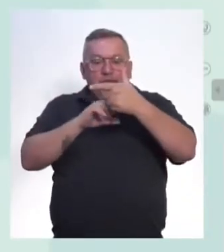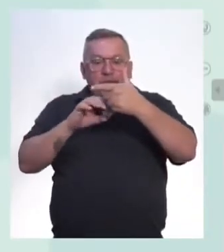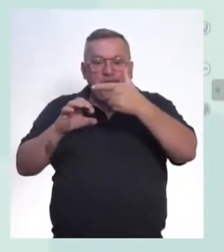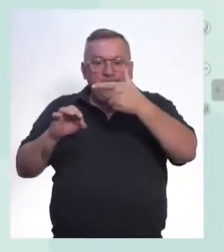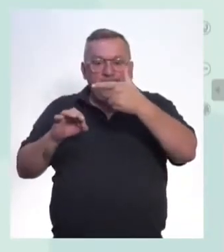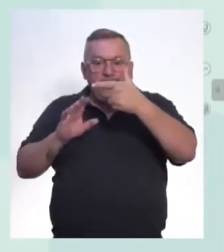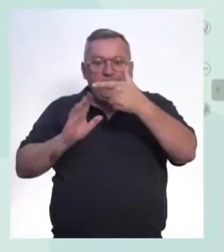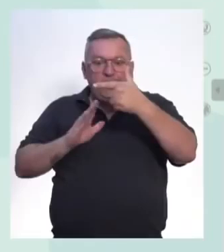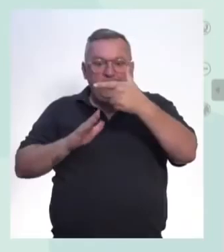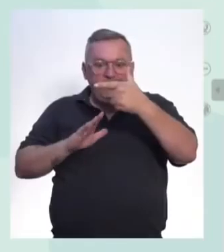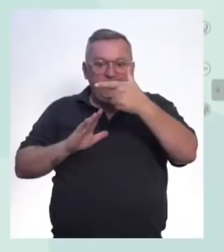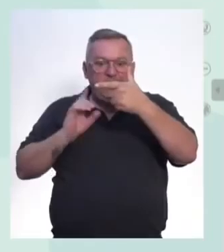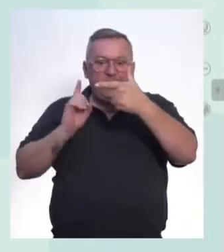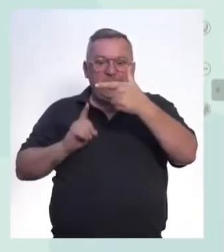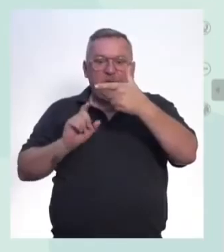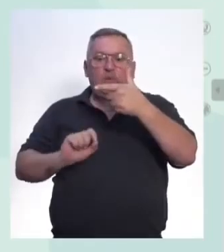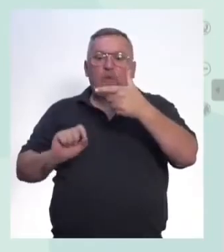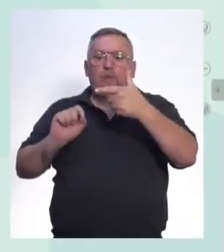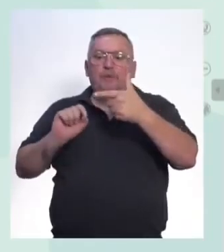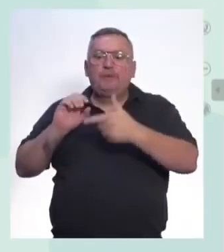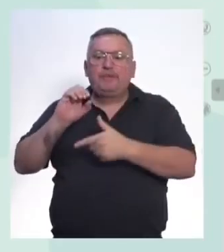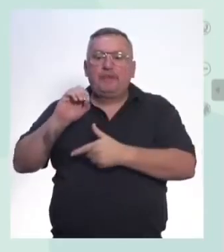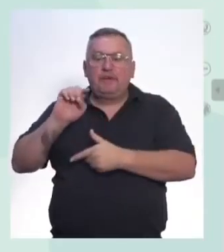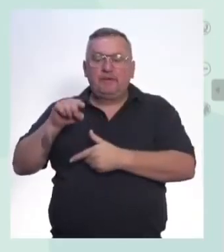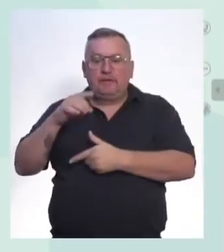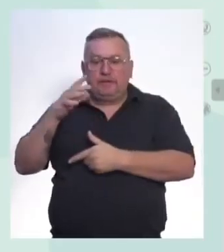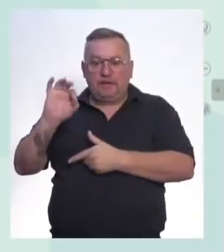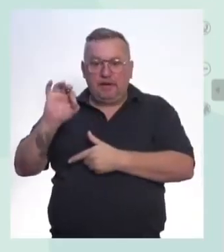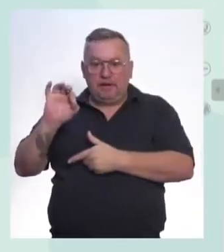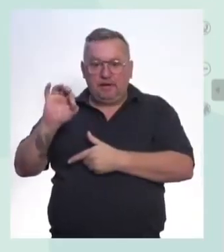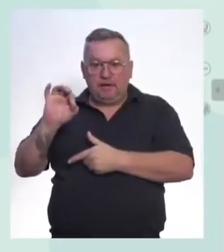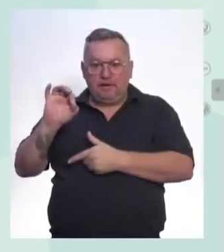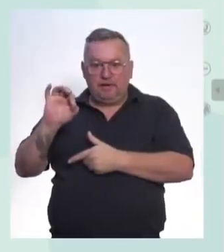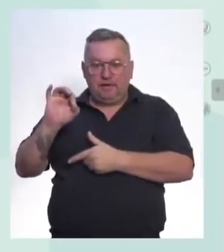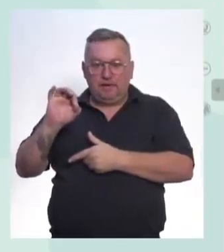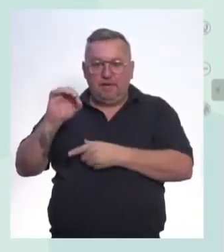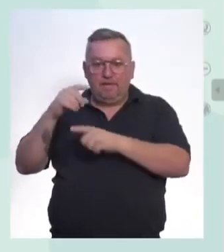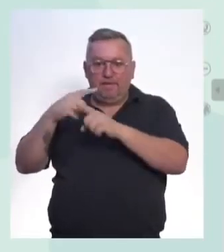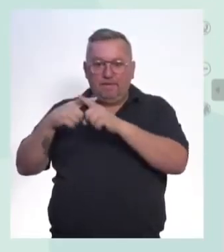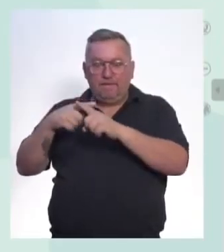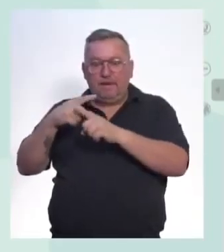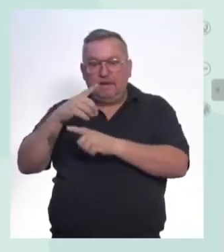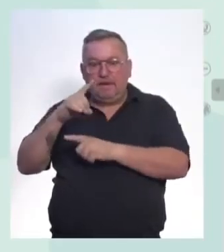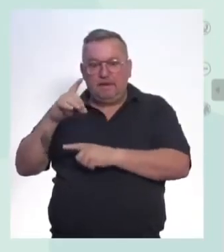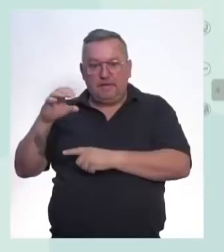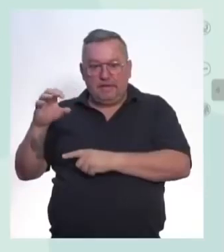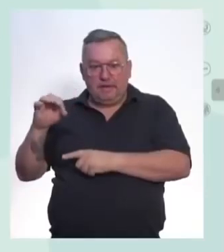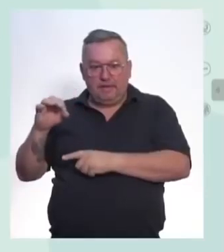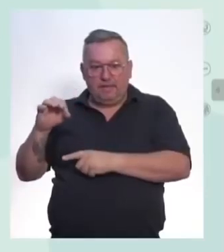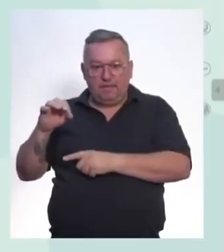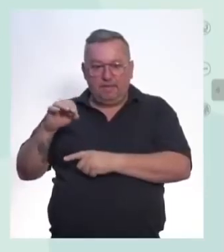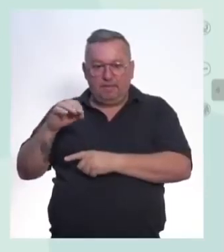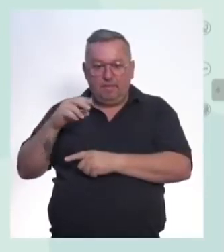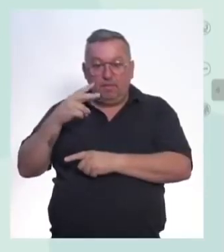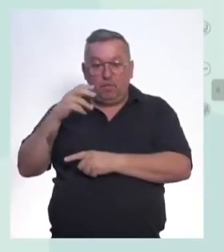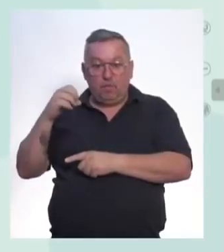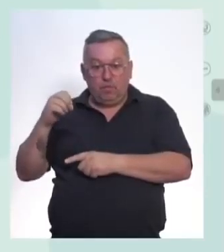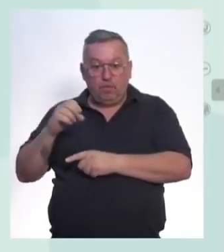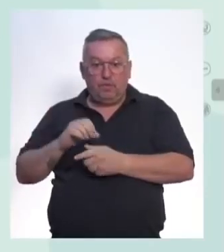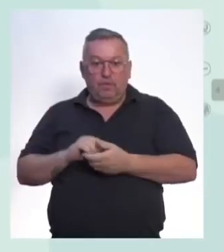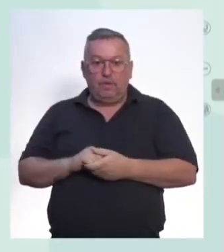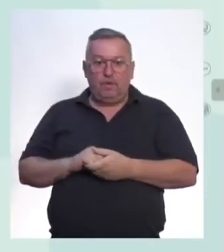você imagina. Encontraremos ali o 0,10 na forma decimal. Se multiplicarmos 0,10 vezes